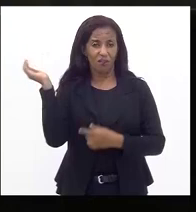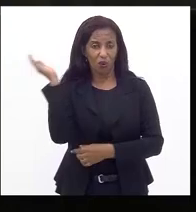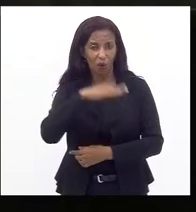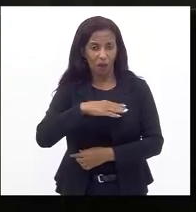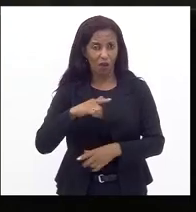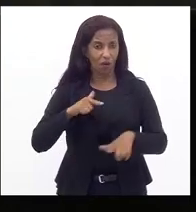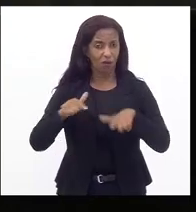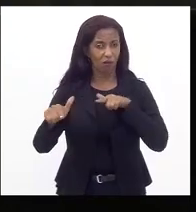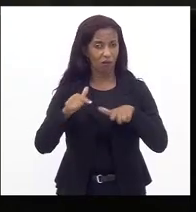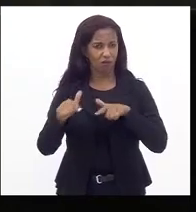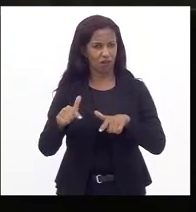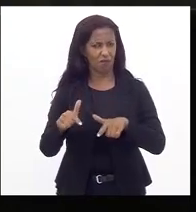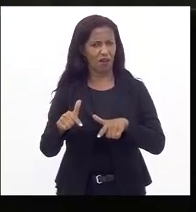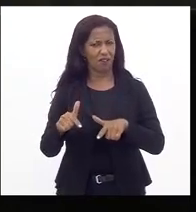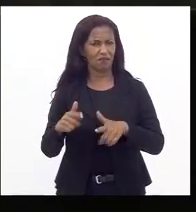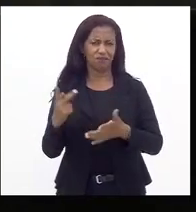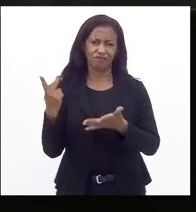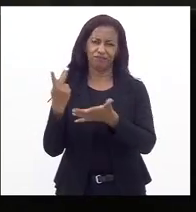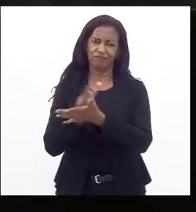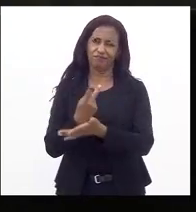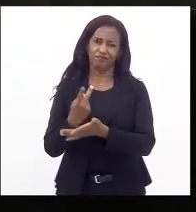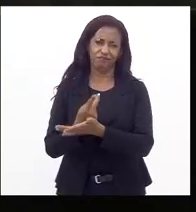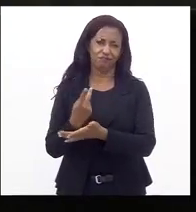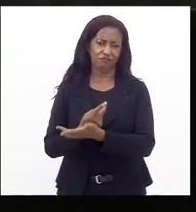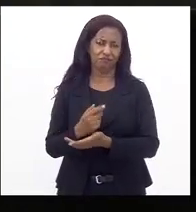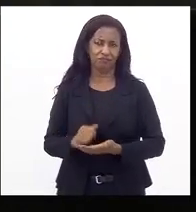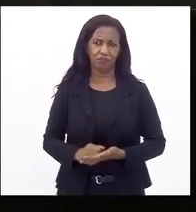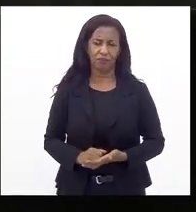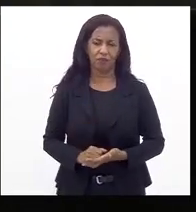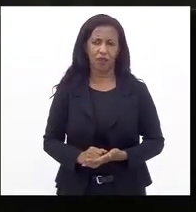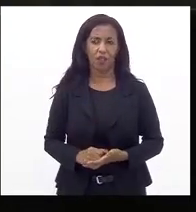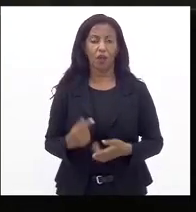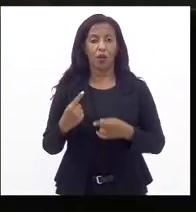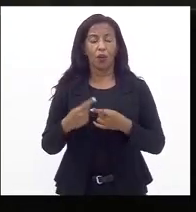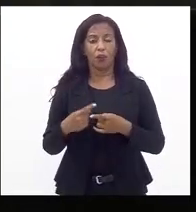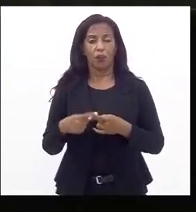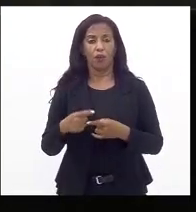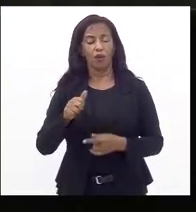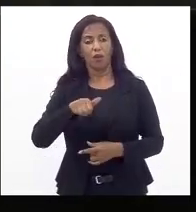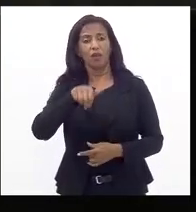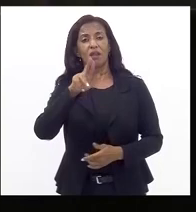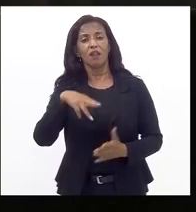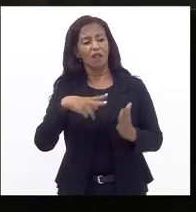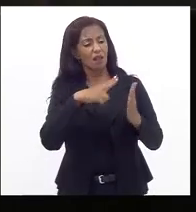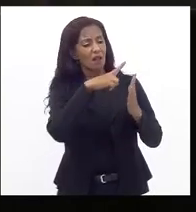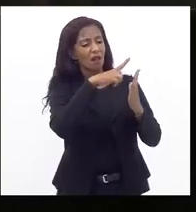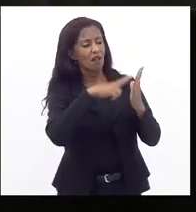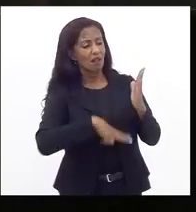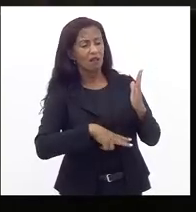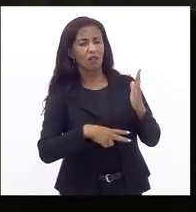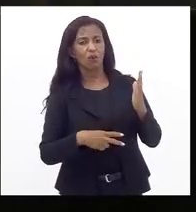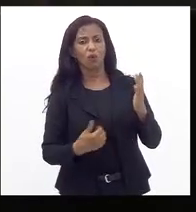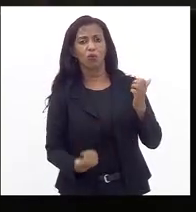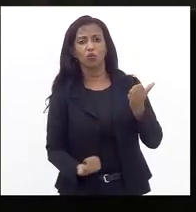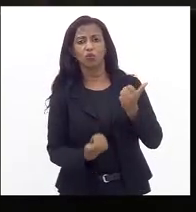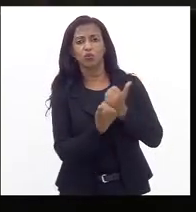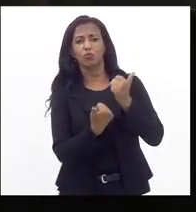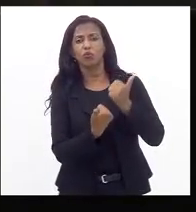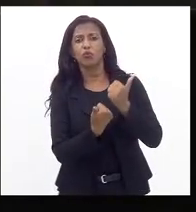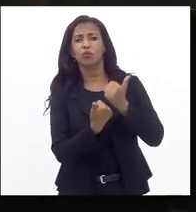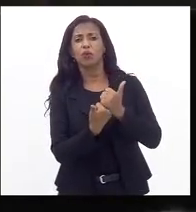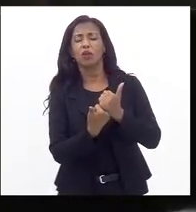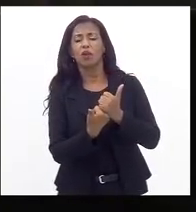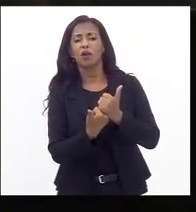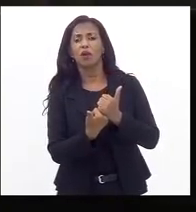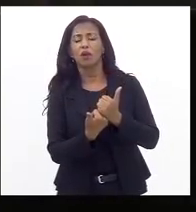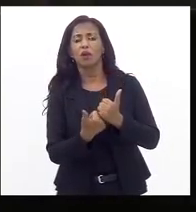fizeram de forma muito injusto a deputado a Ju porque quem leu um substitutivo que estava sendo votado